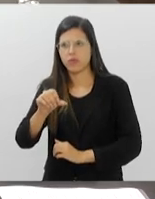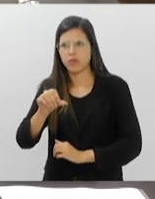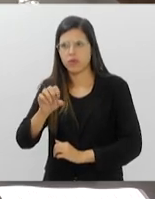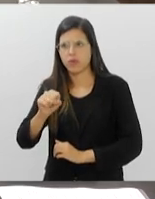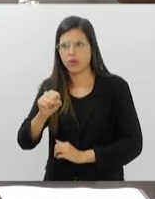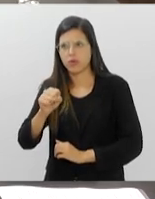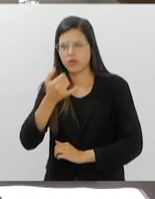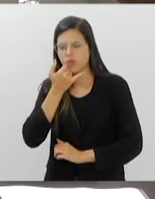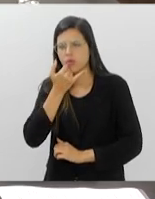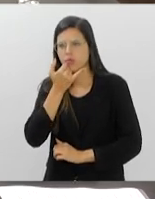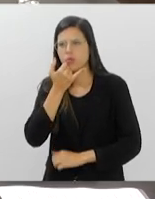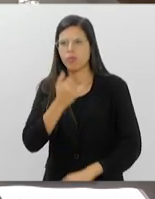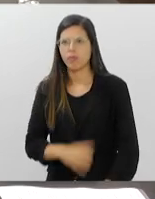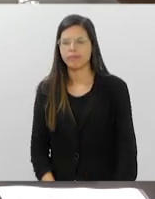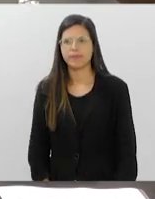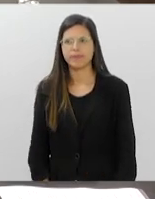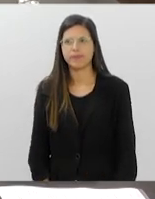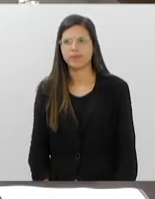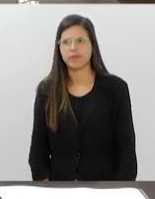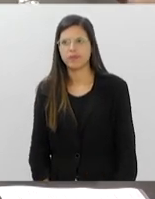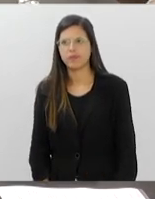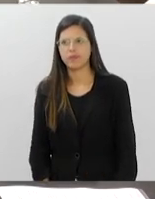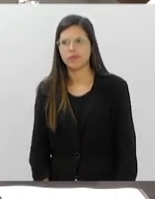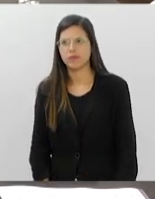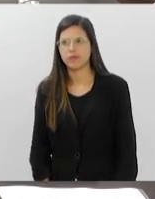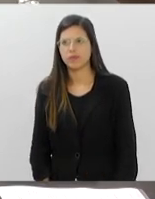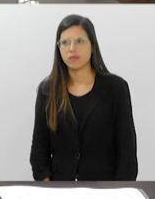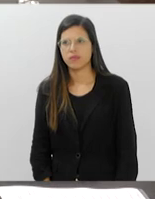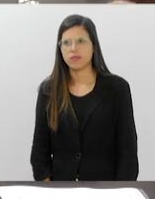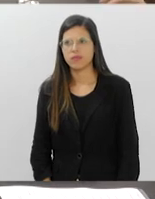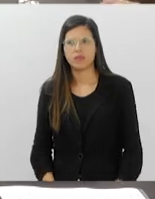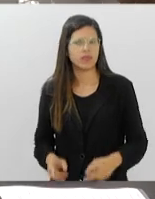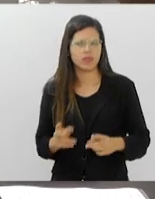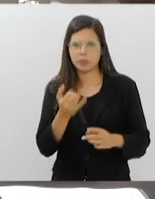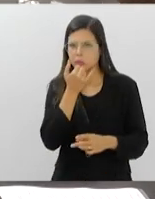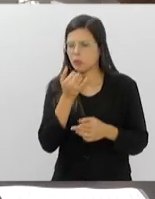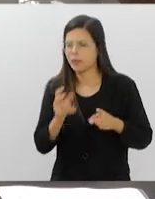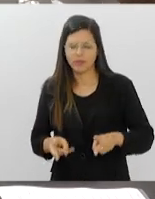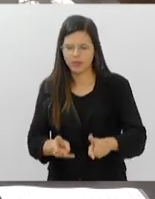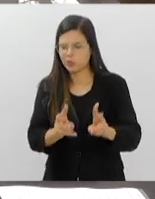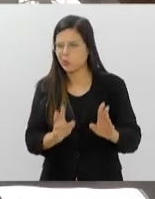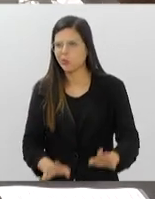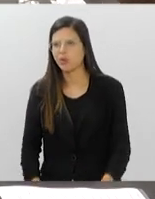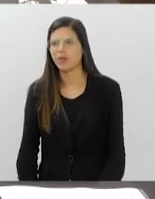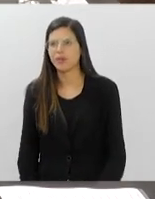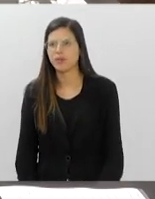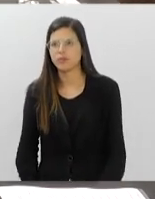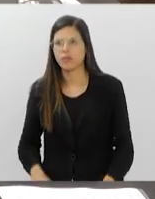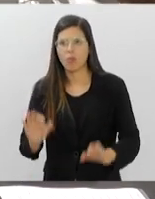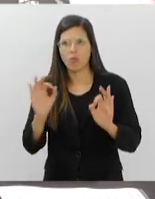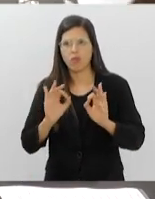9884. Perdão, presidente. Segue. Não havendo quem